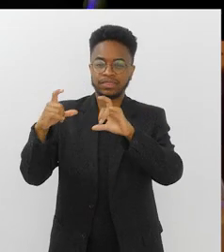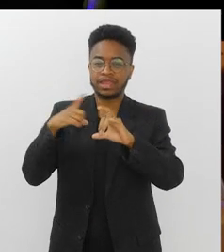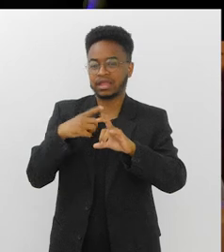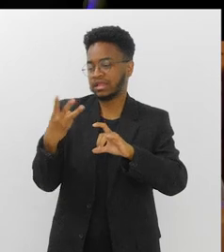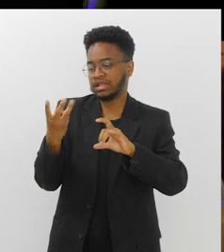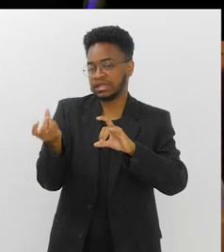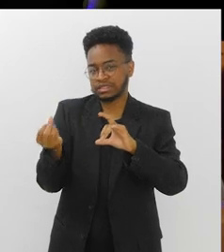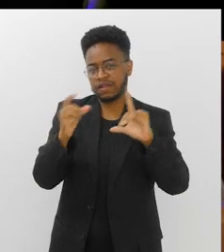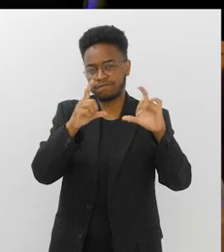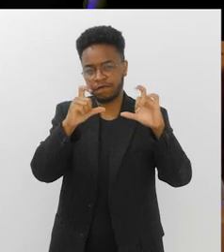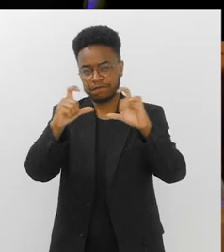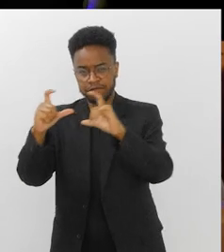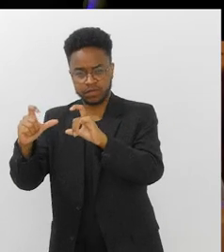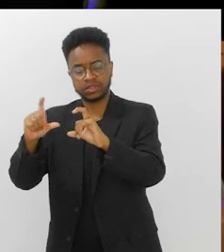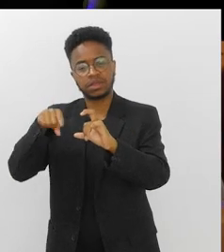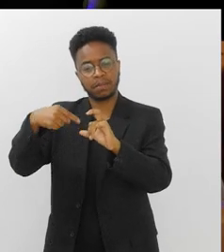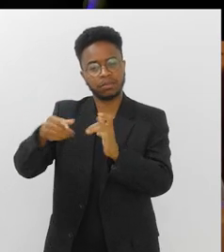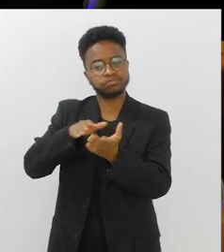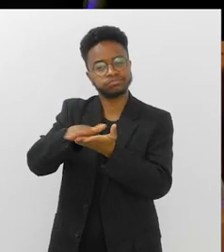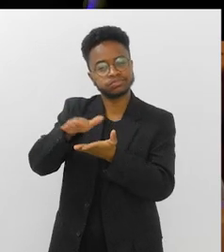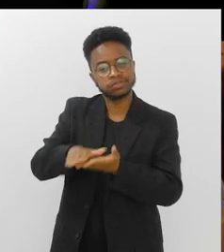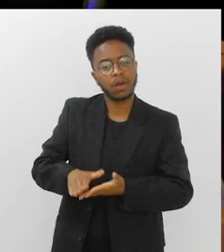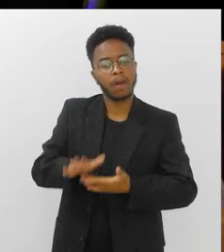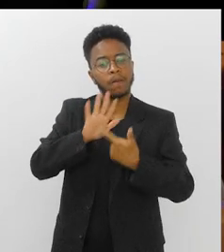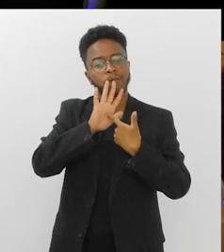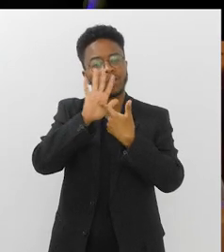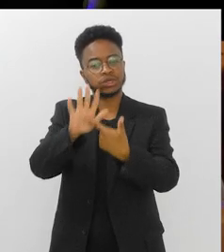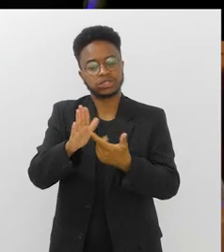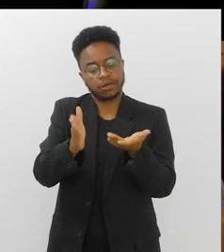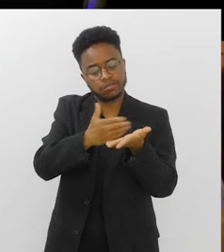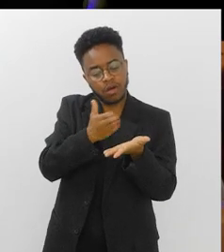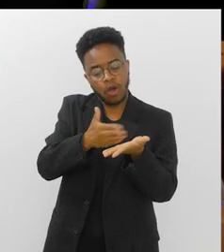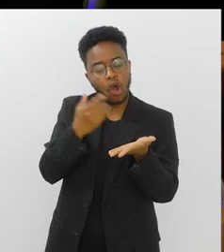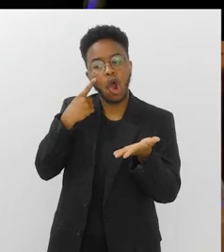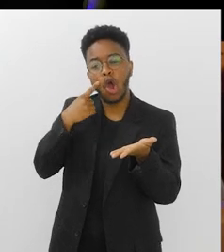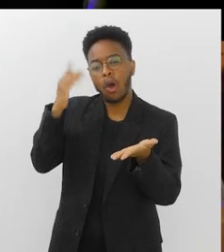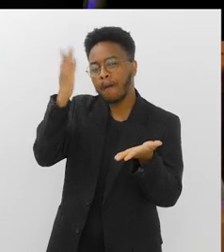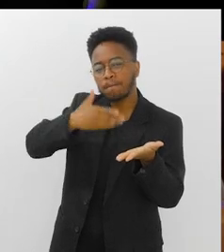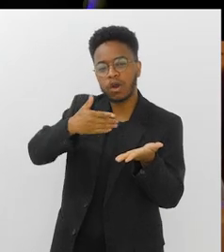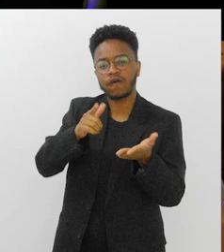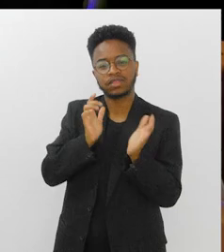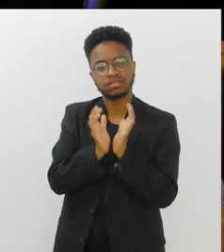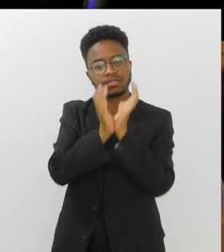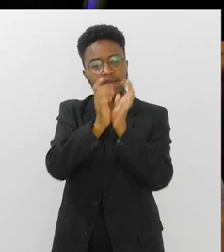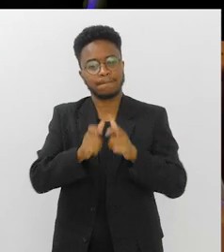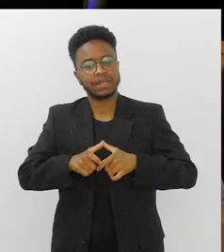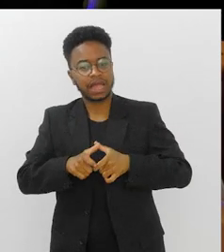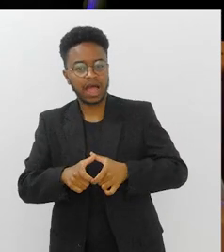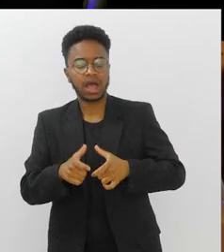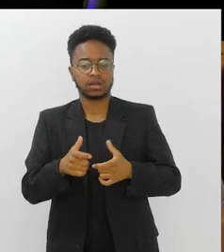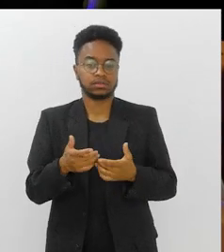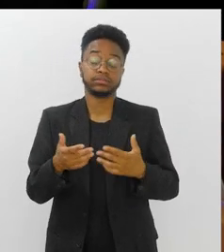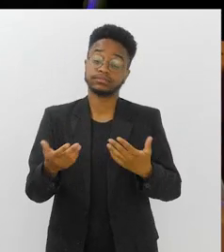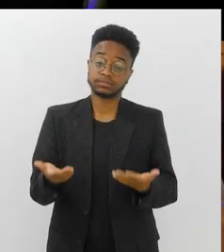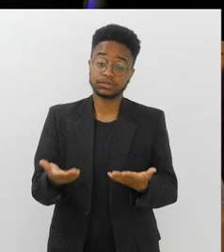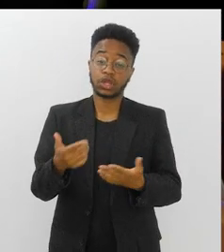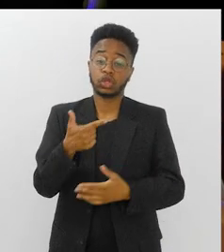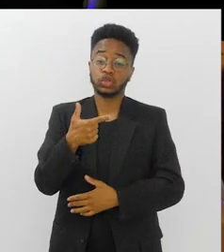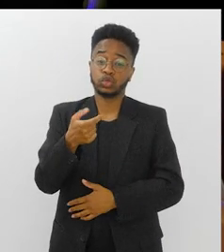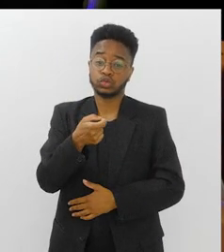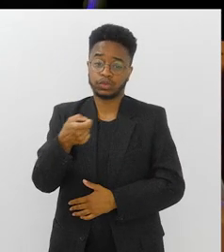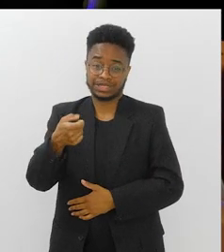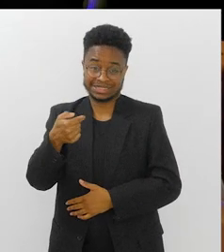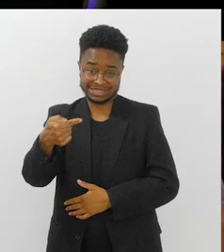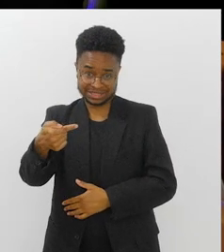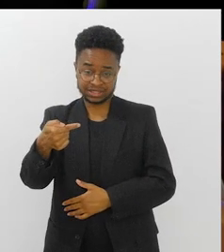36 EA lá revelava aquele monte de foto E aí ia mostrando aquele al lá aqui ó as fotos do troféu medalha e tanto que